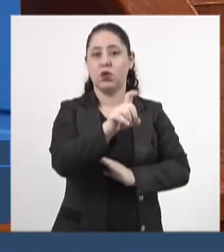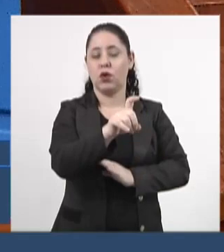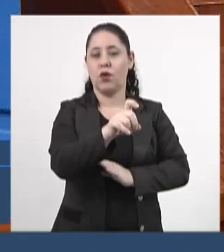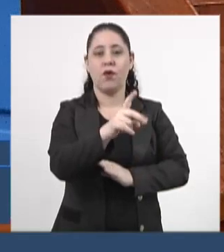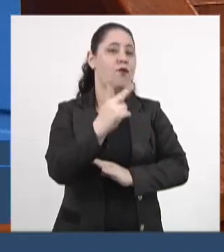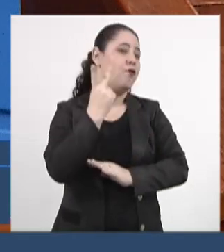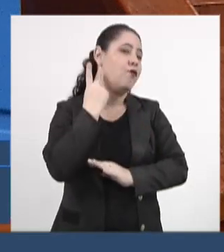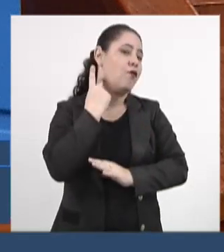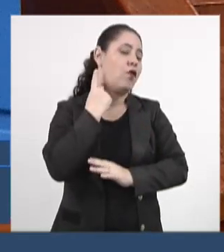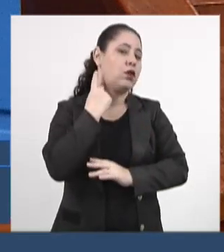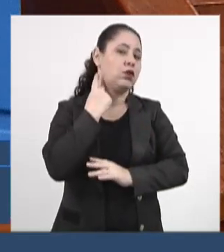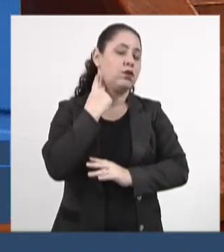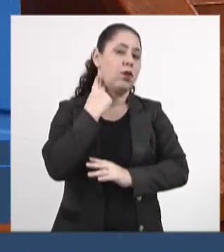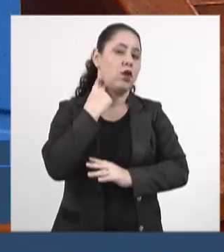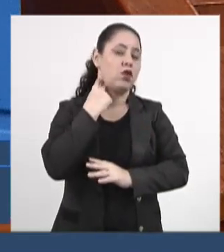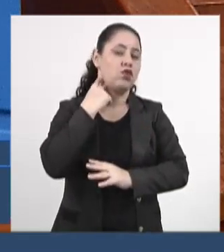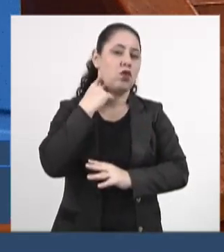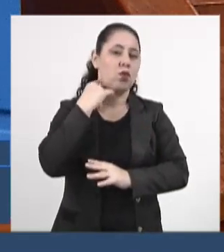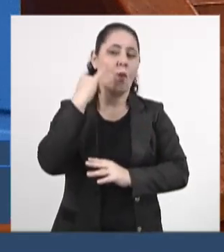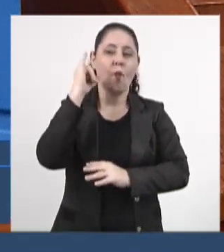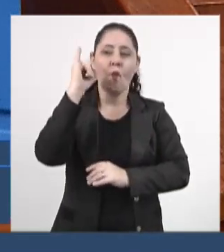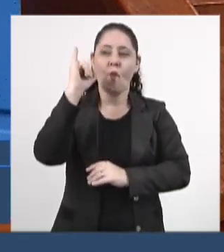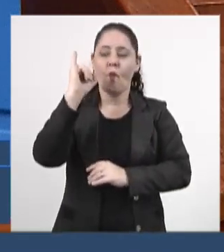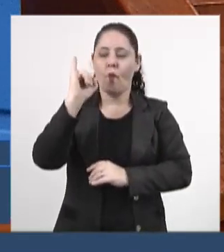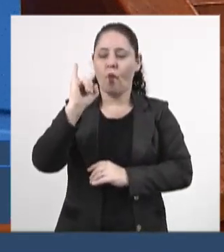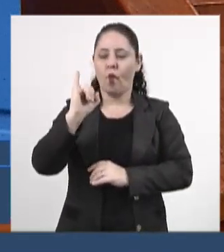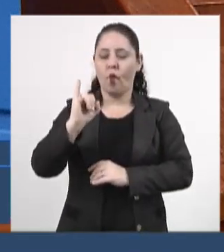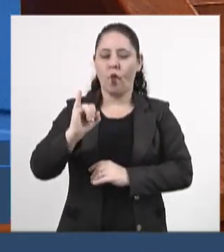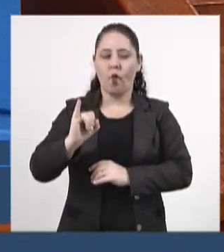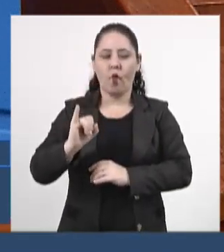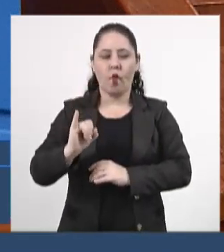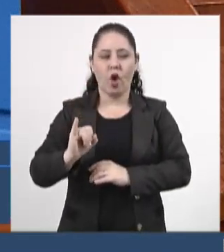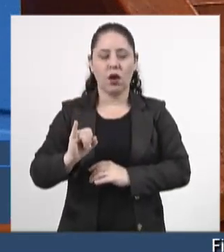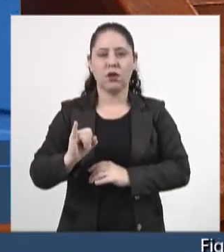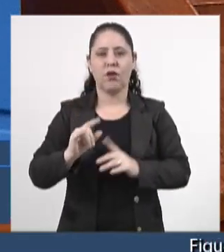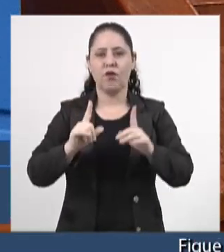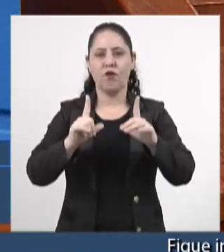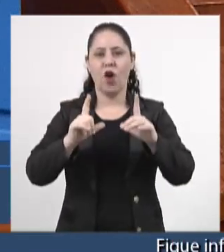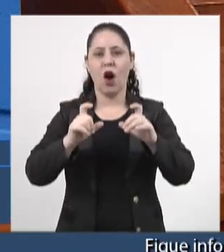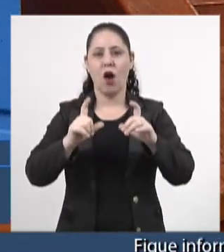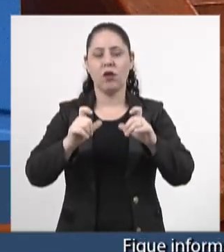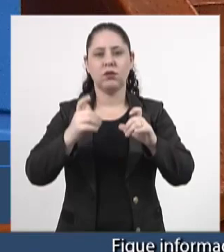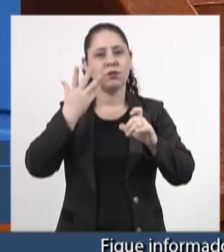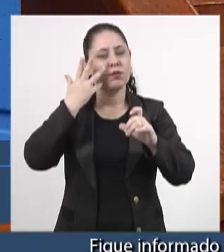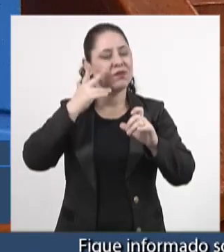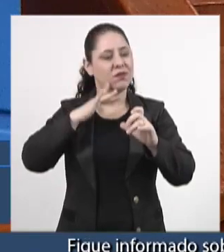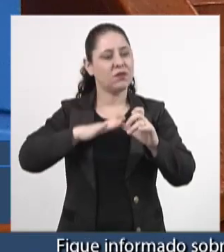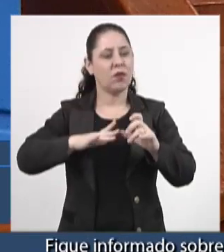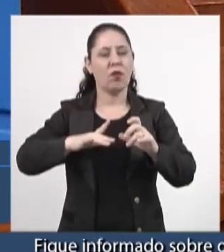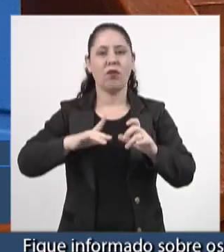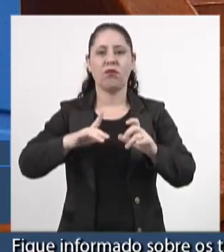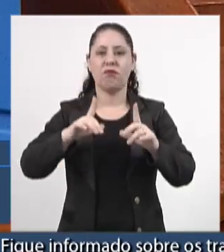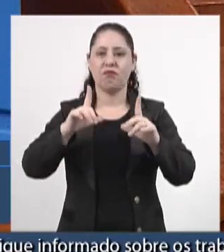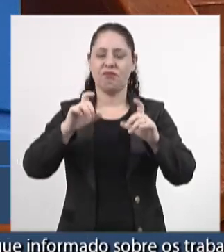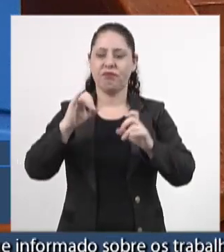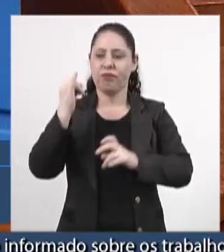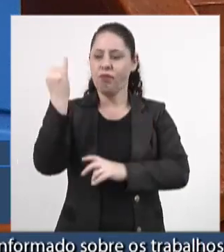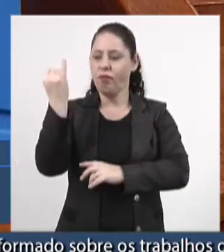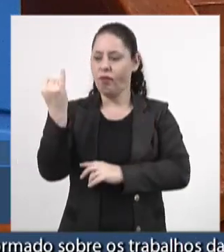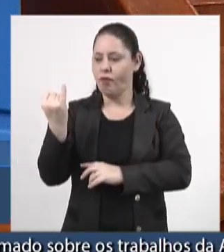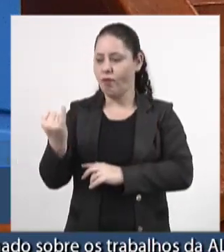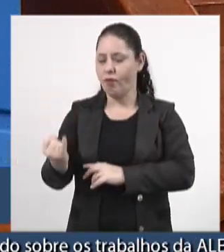vítima de desnutrição. Uma foto de uma criança desnutrida e